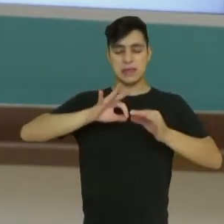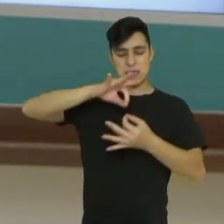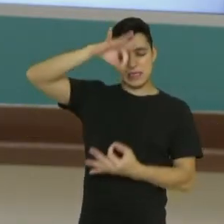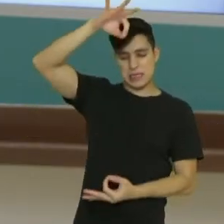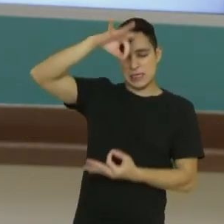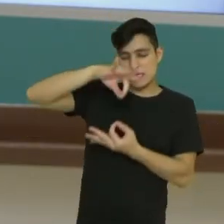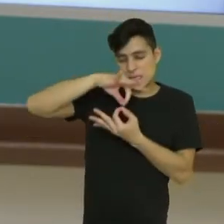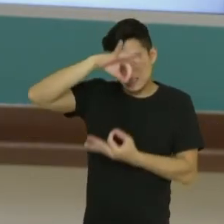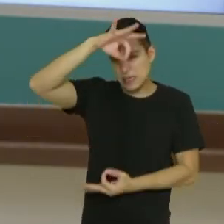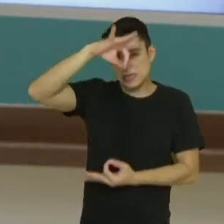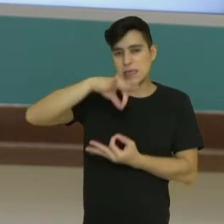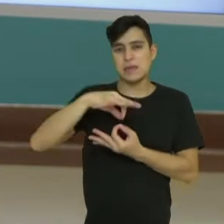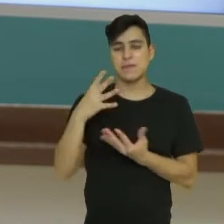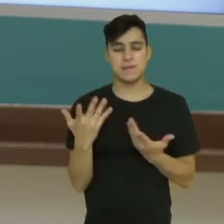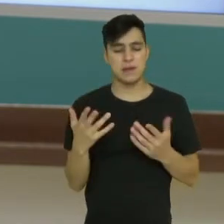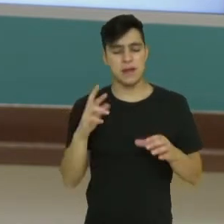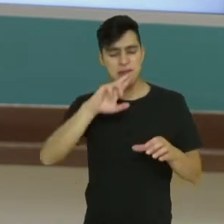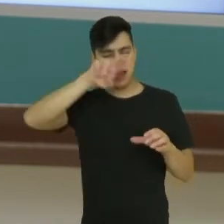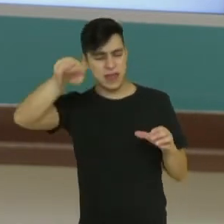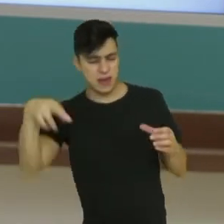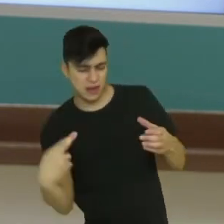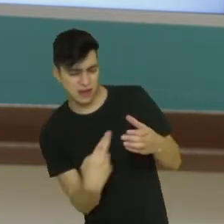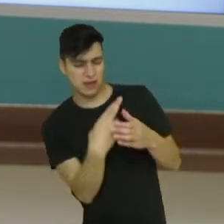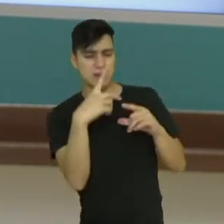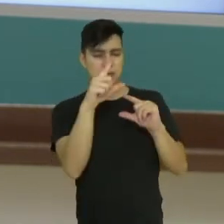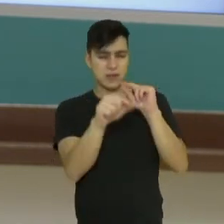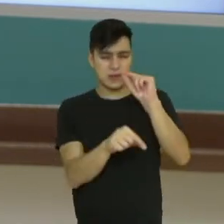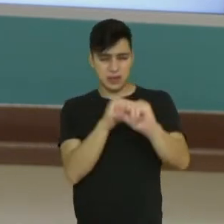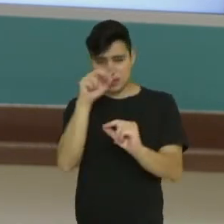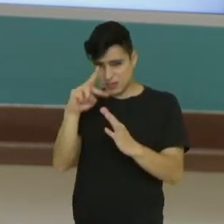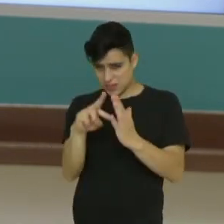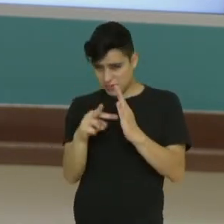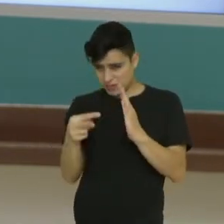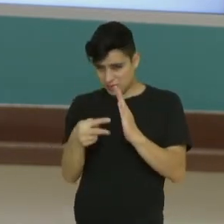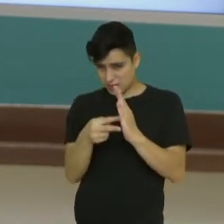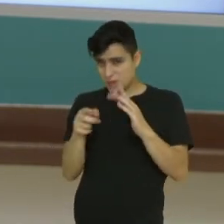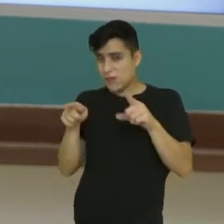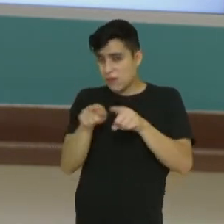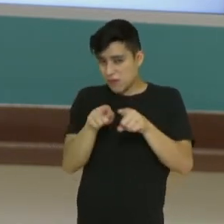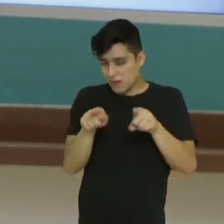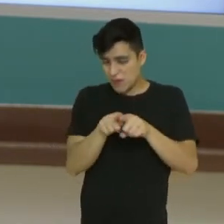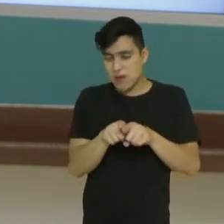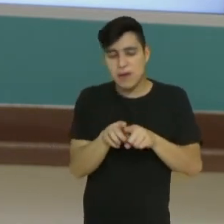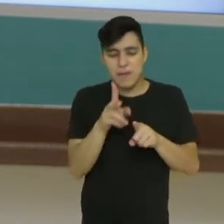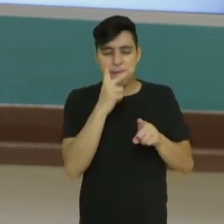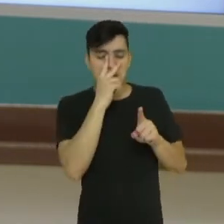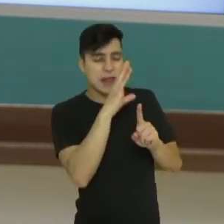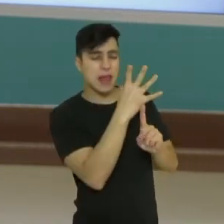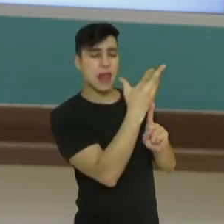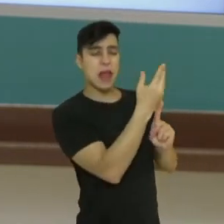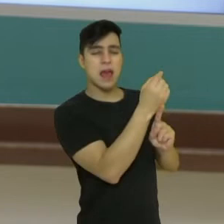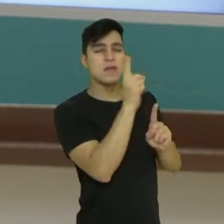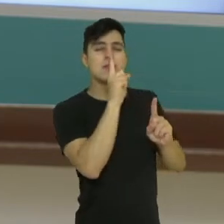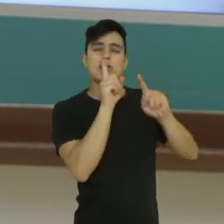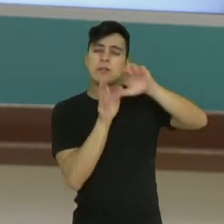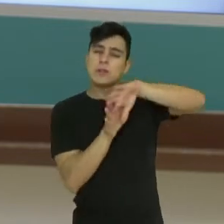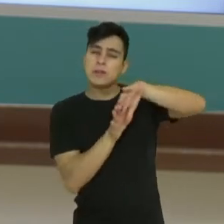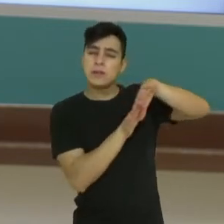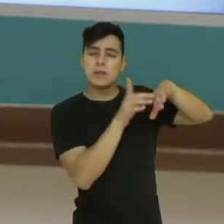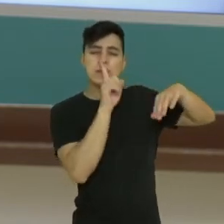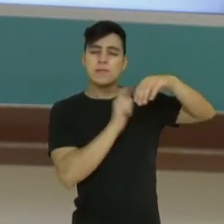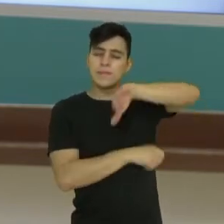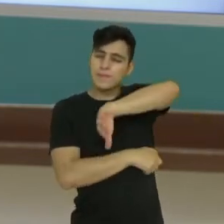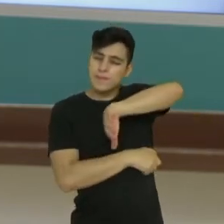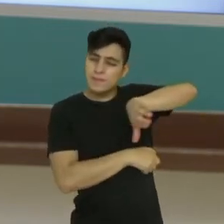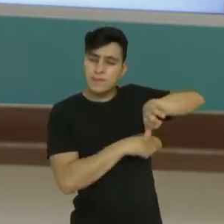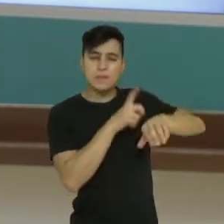palavra está dizendo renascimento, significa que as artes que estavam, vamos colocar aqui, adormecidas, que era aquele contexto greco-romano,